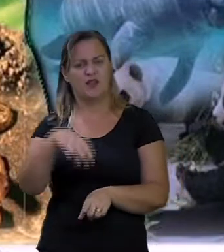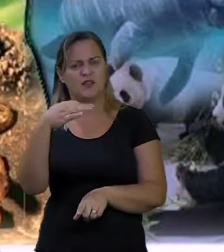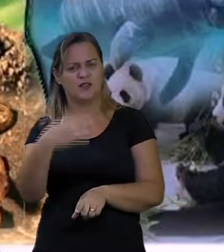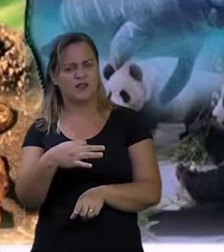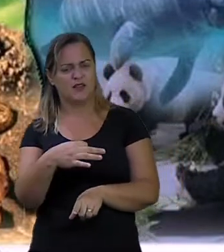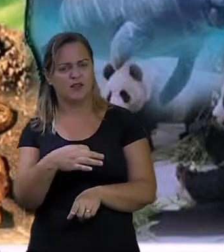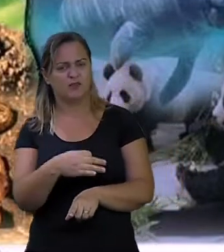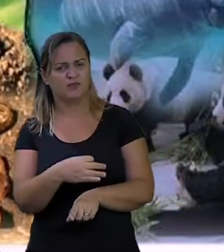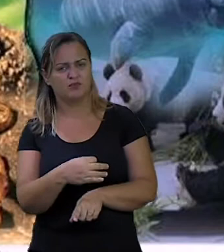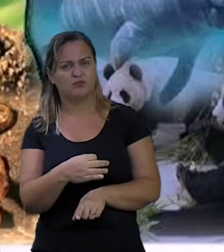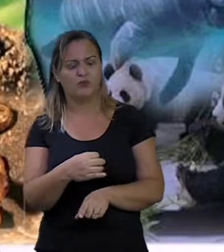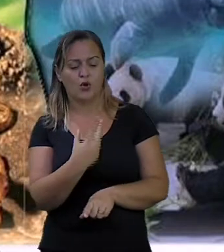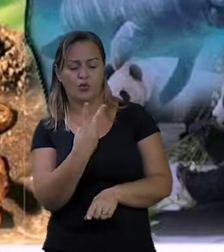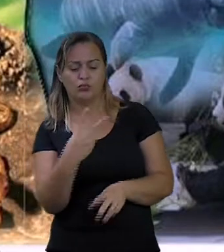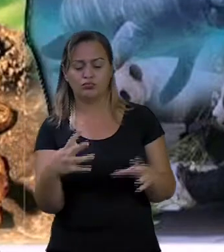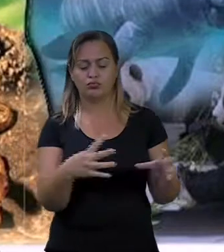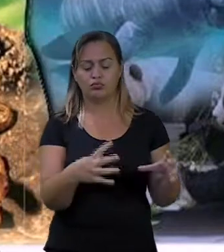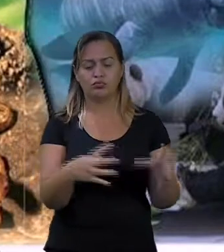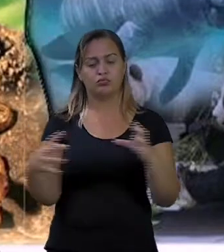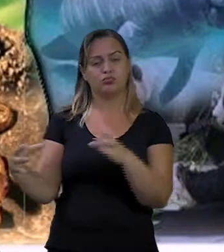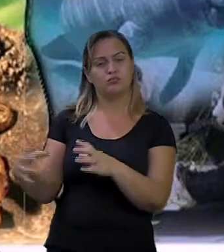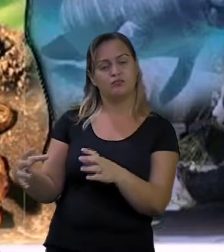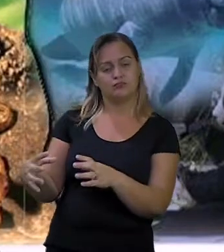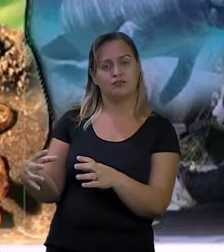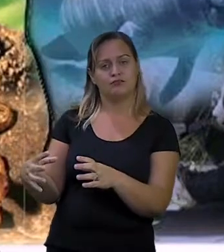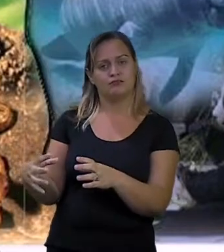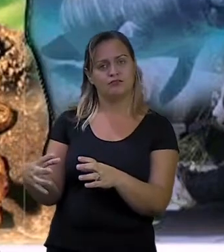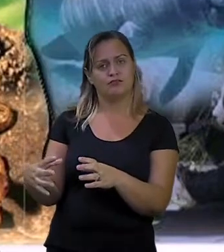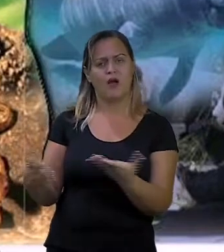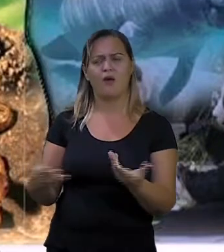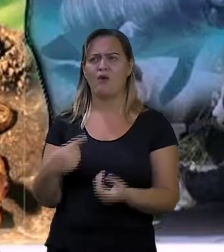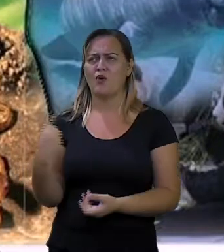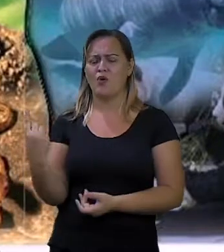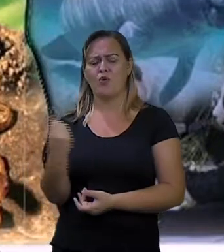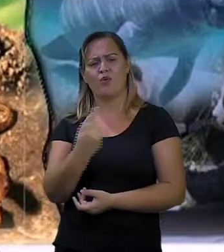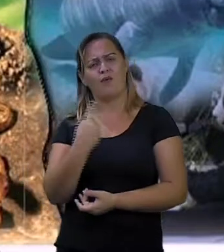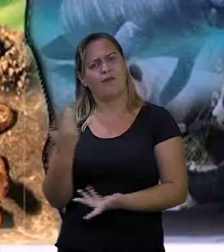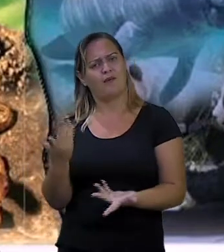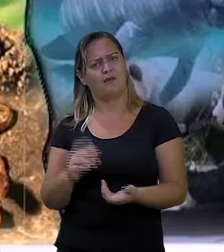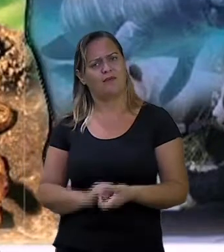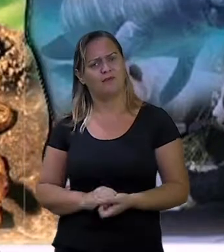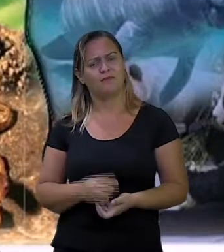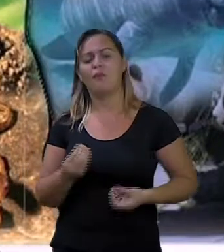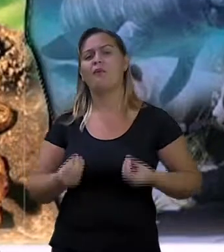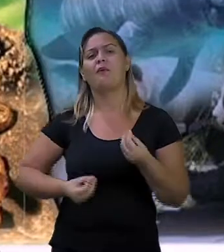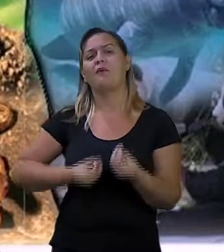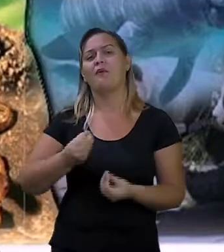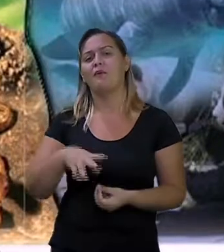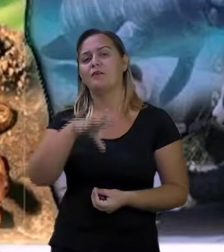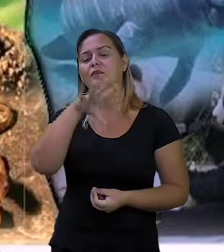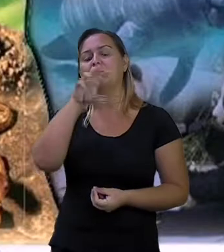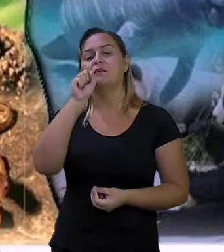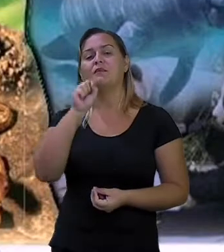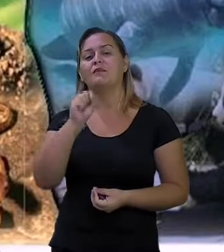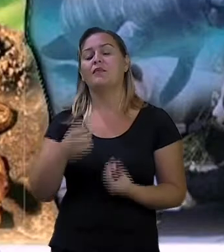temos animais que respiram pelos pulmões. E nós estamos onde? Nós somos seres